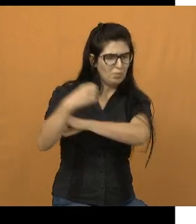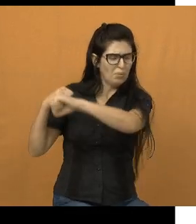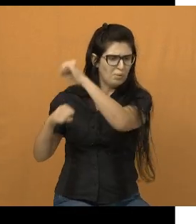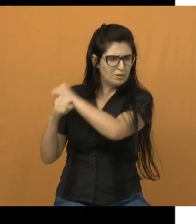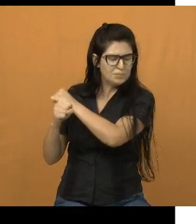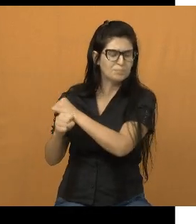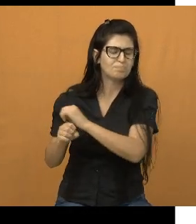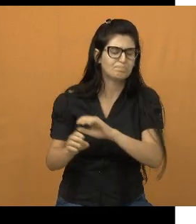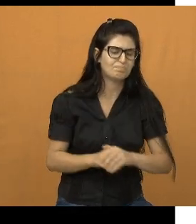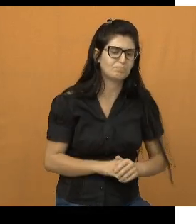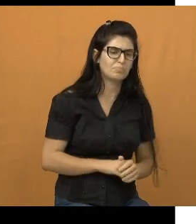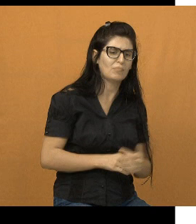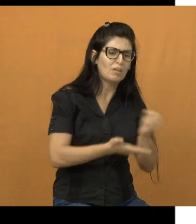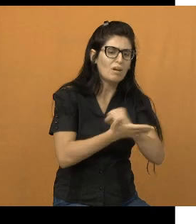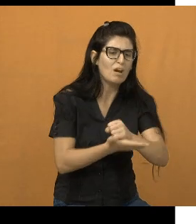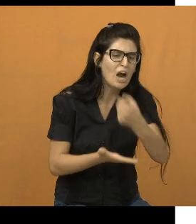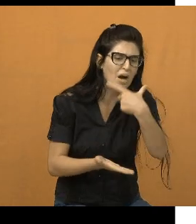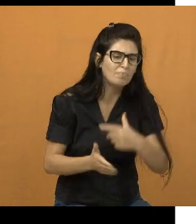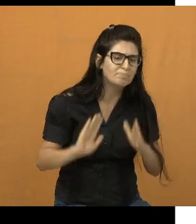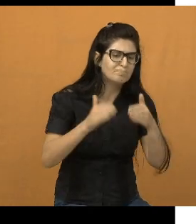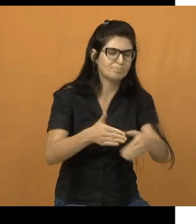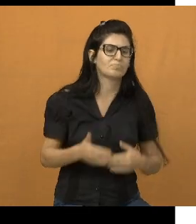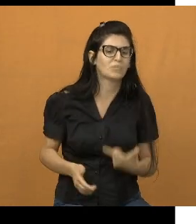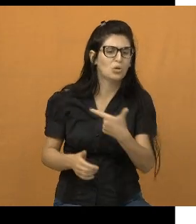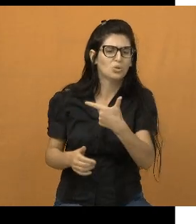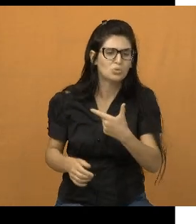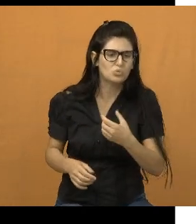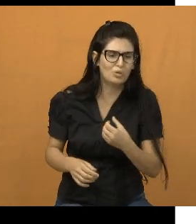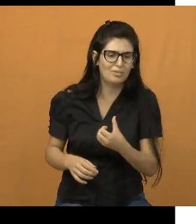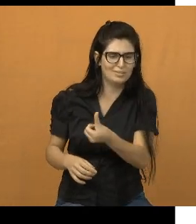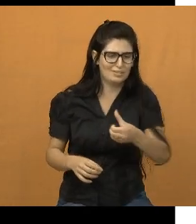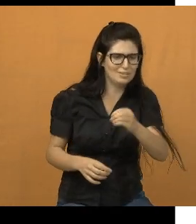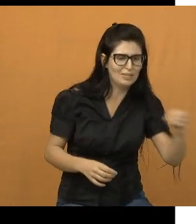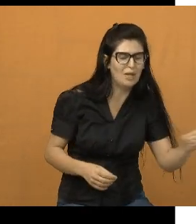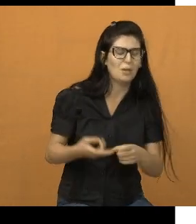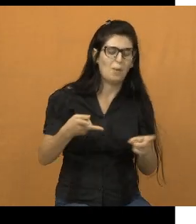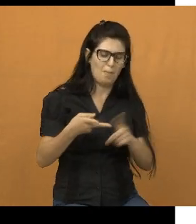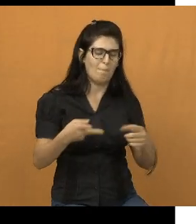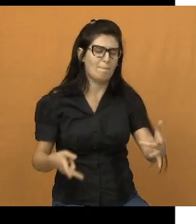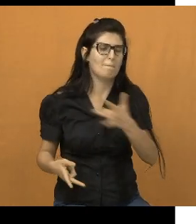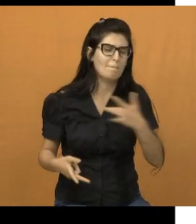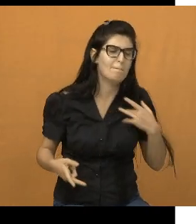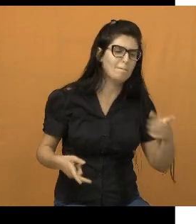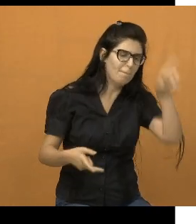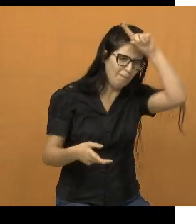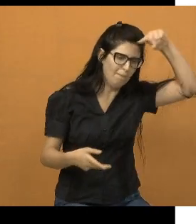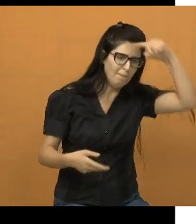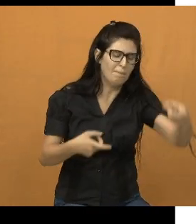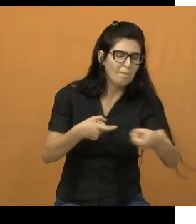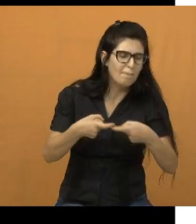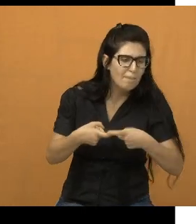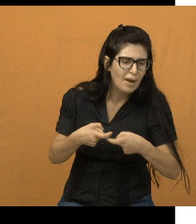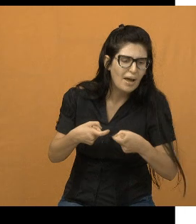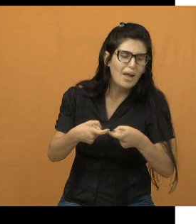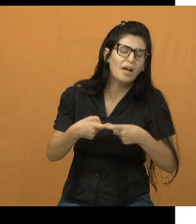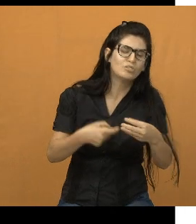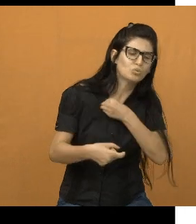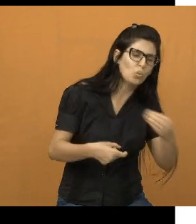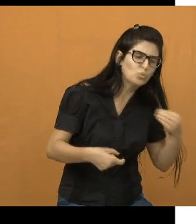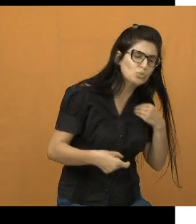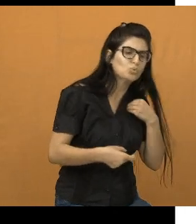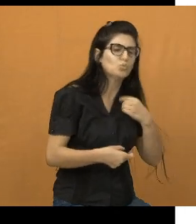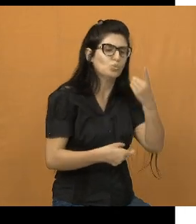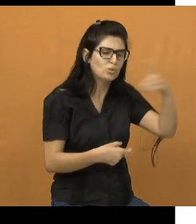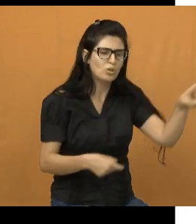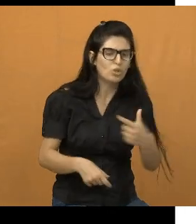Na sequência, medicamentos, 2.600.000, exames médicos, são os mutirões e as consultas que foram